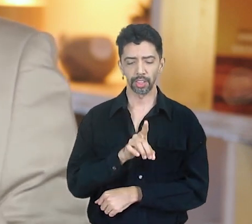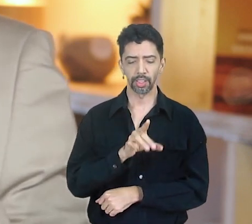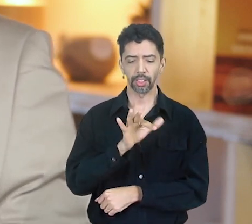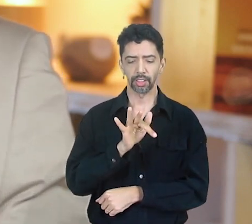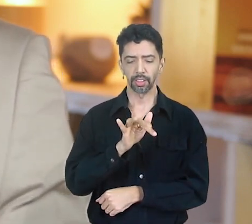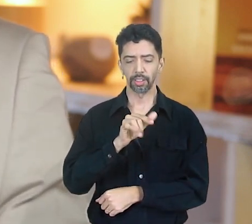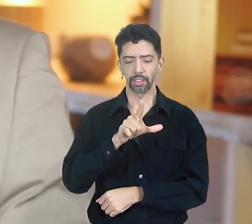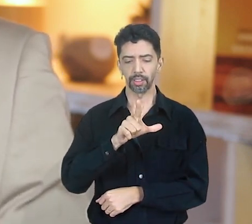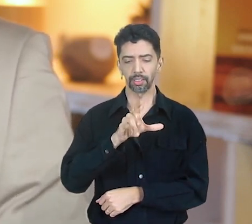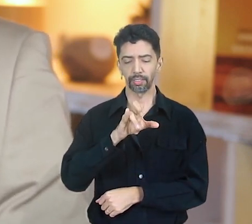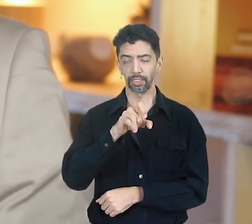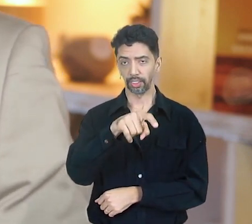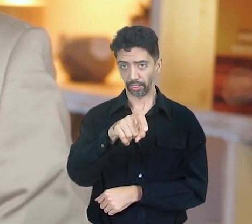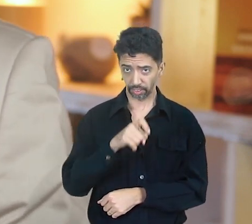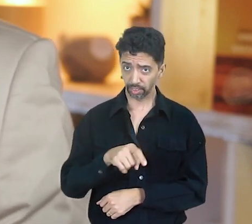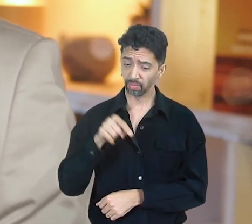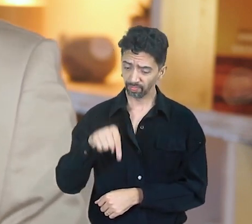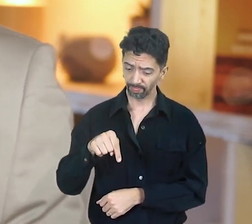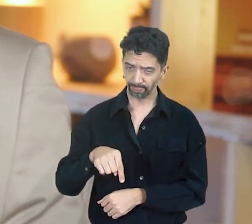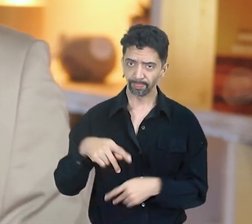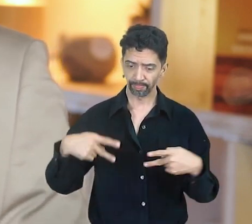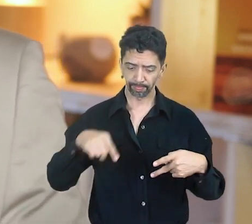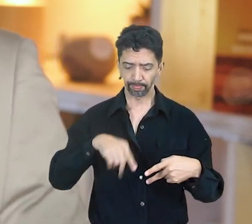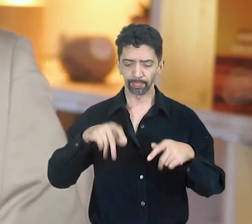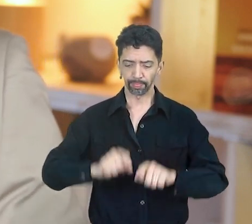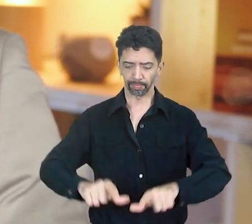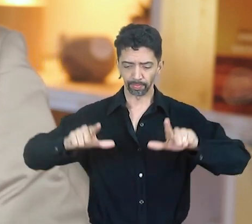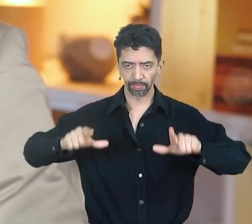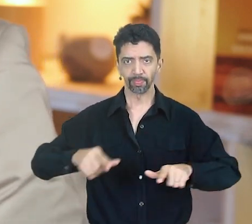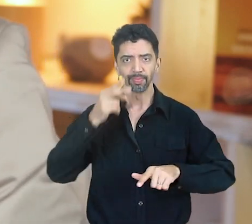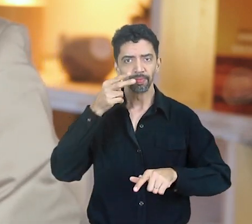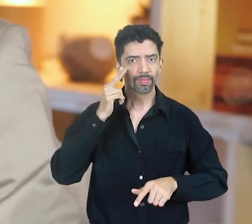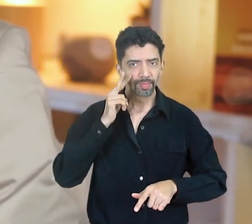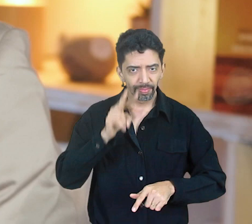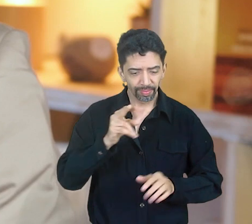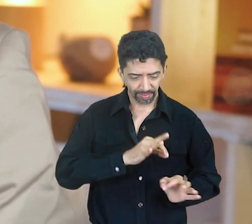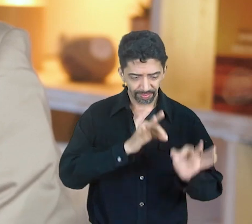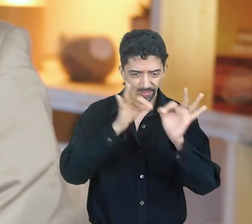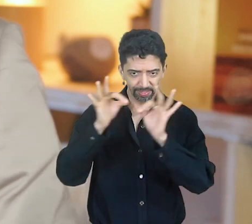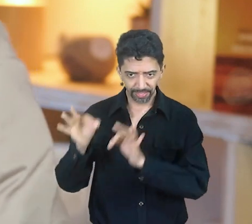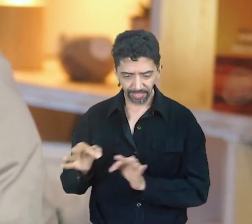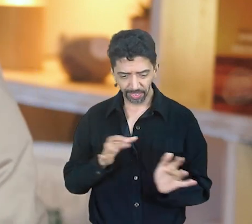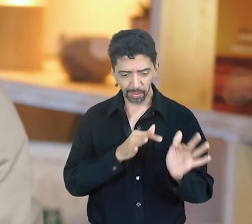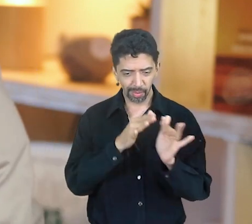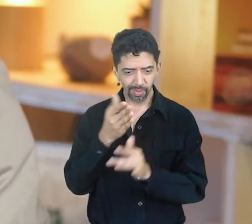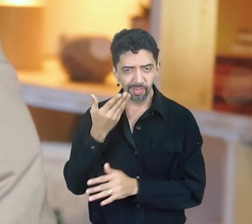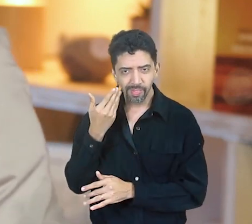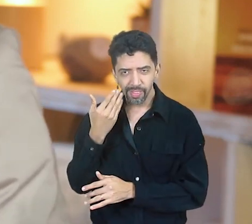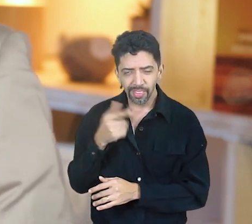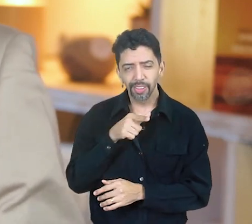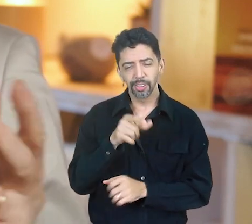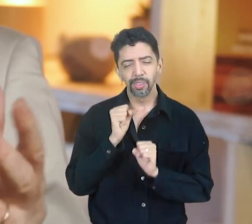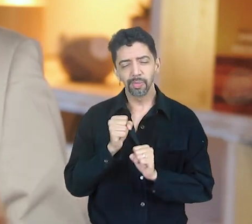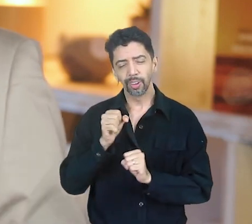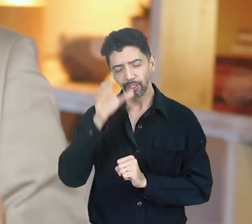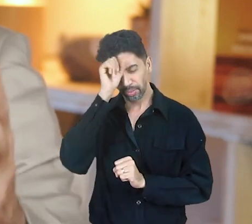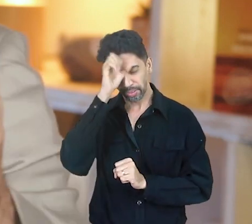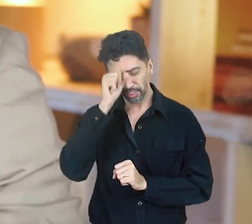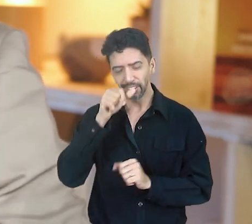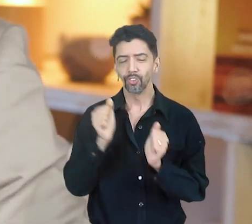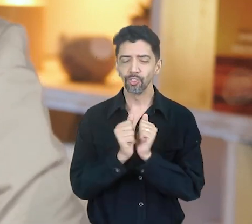a oportunidade de aprender mais e mais sobre educação do comportamento financeiro e ajudar os seus familiares